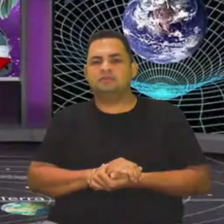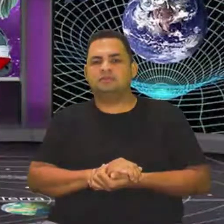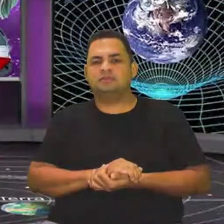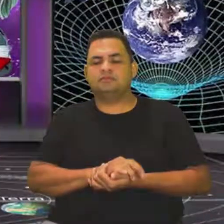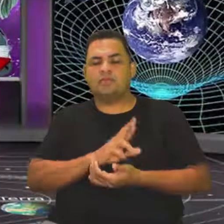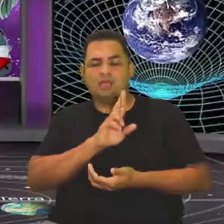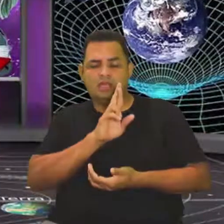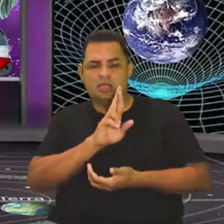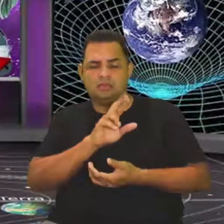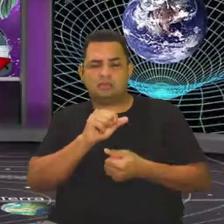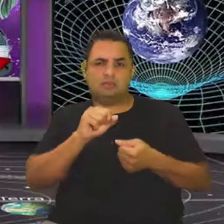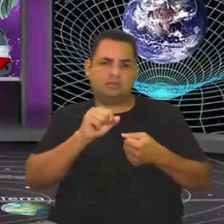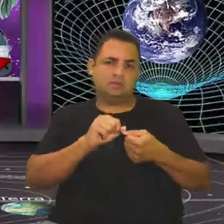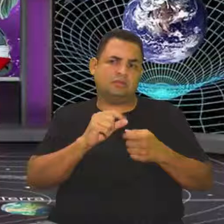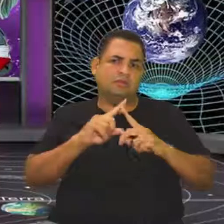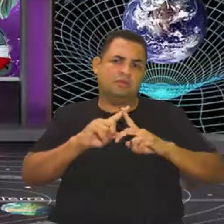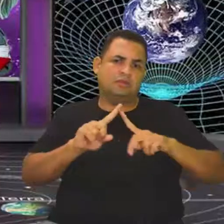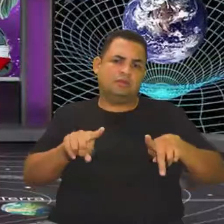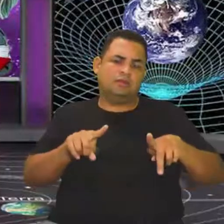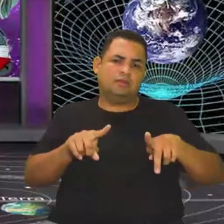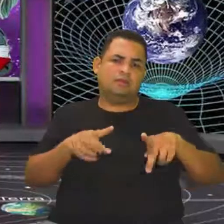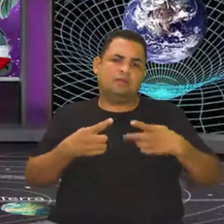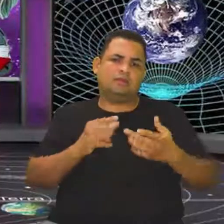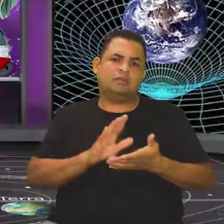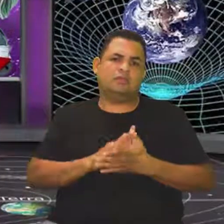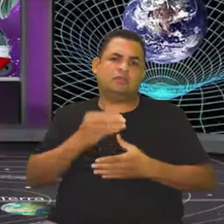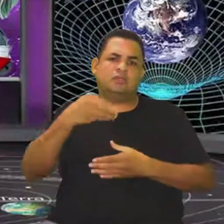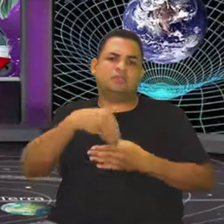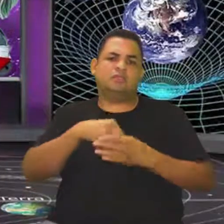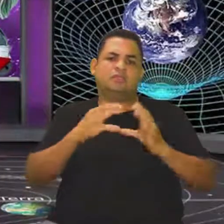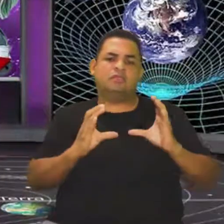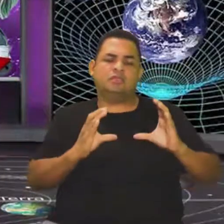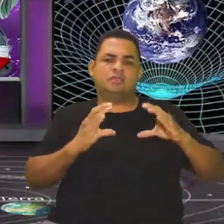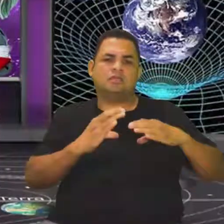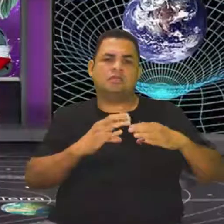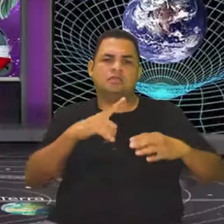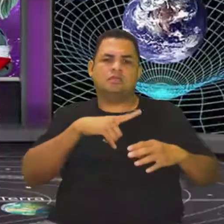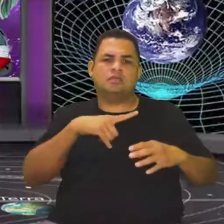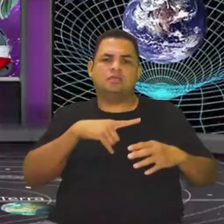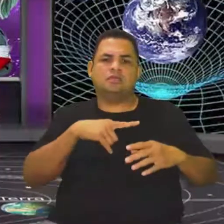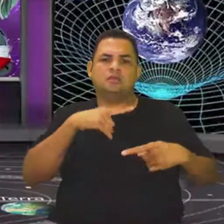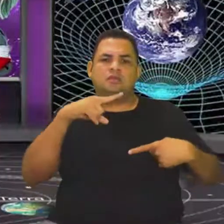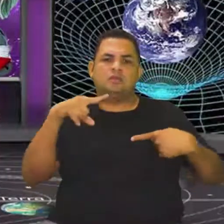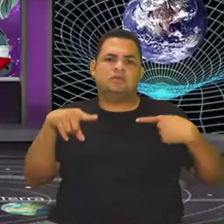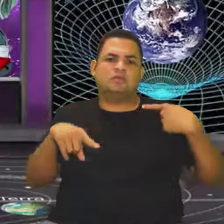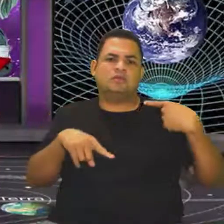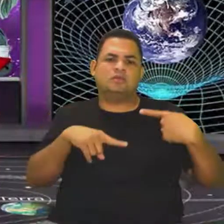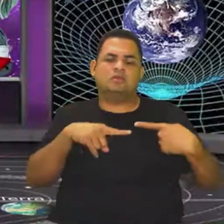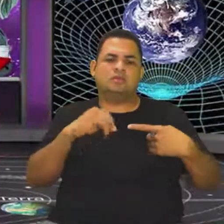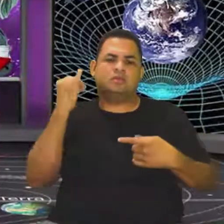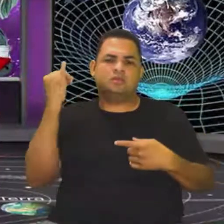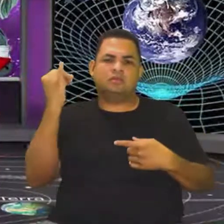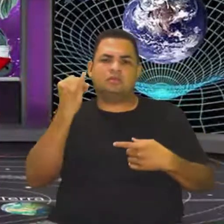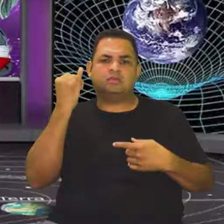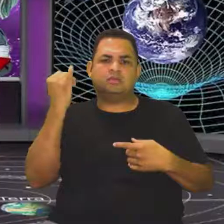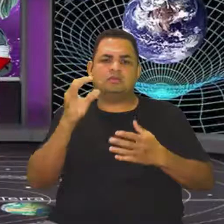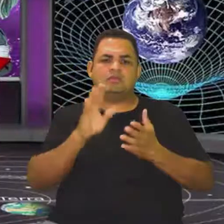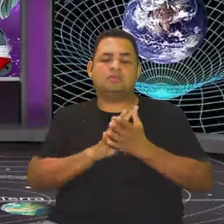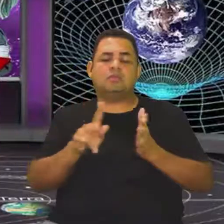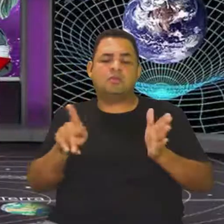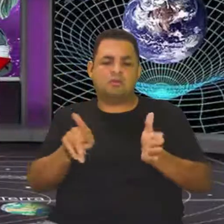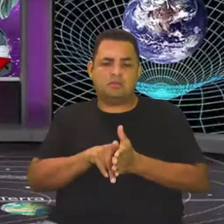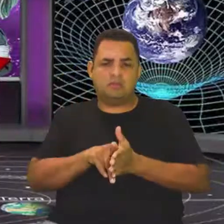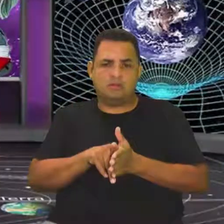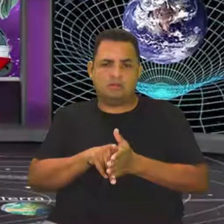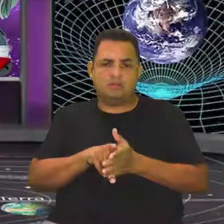resistor, ele faz isso, mas o resistor dentro do circuito, ele tem uma função muito importante e bem específica.